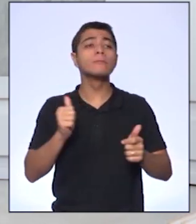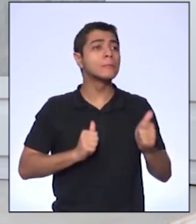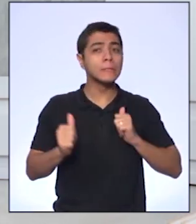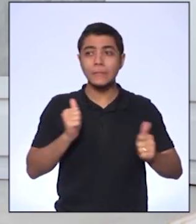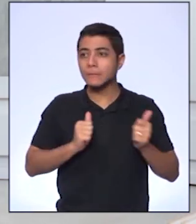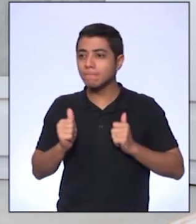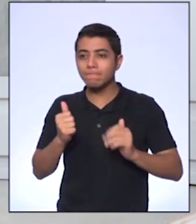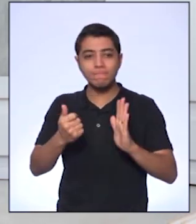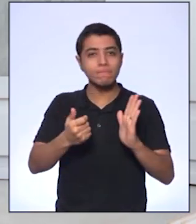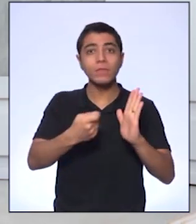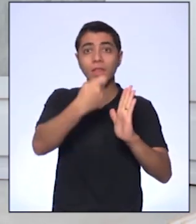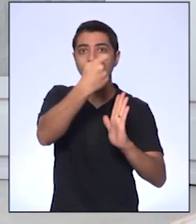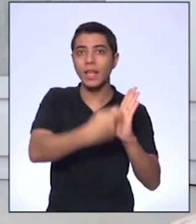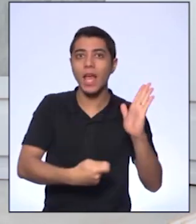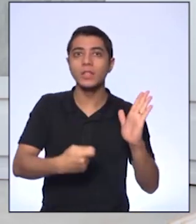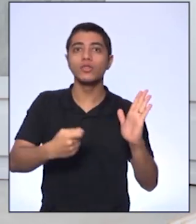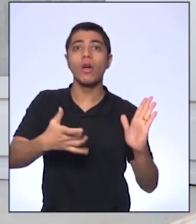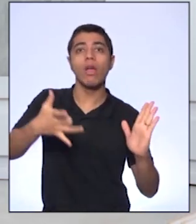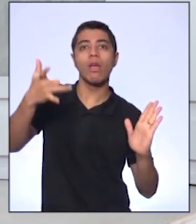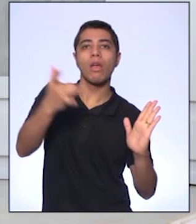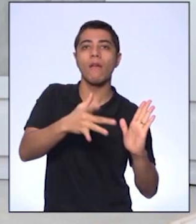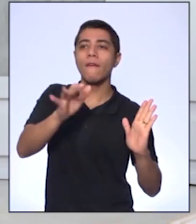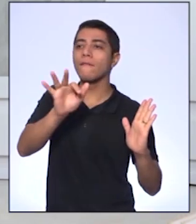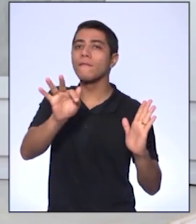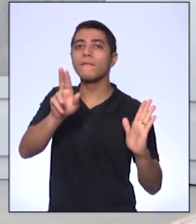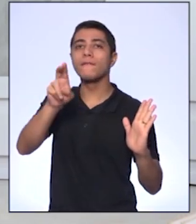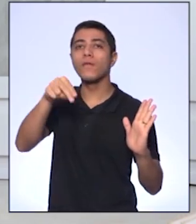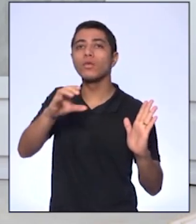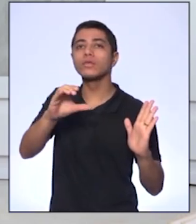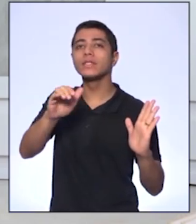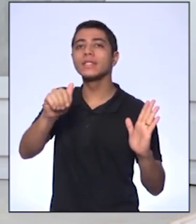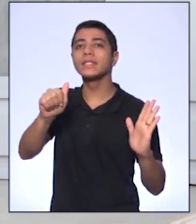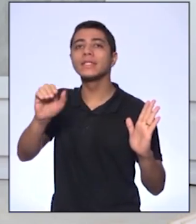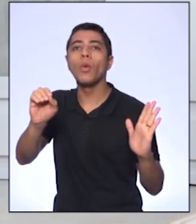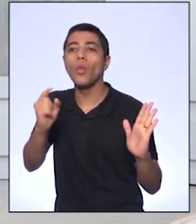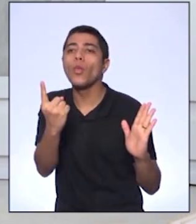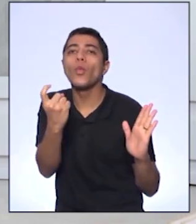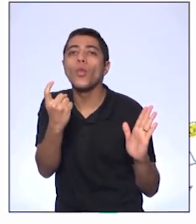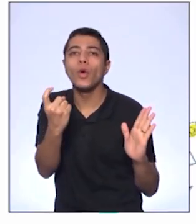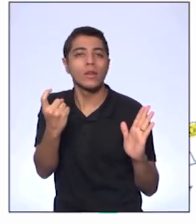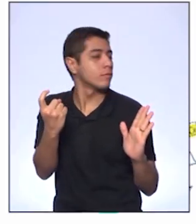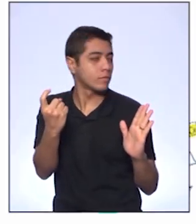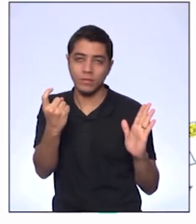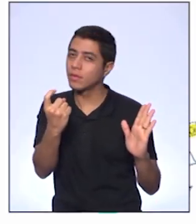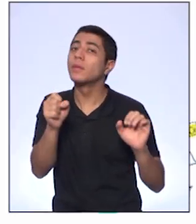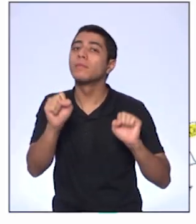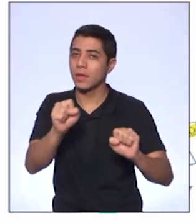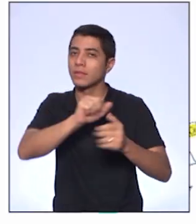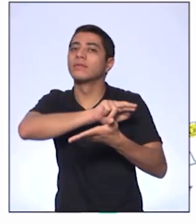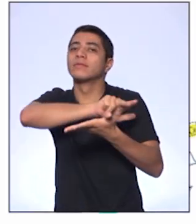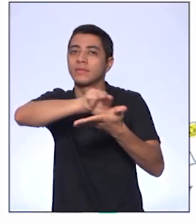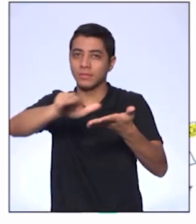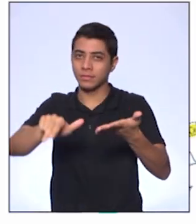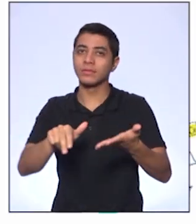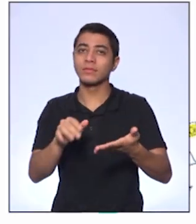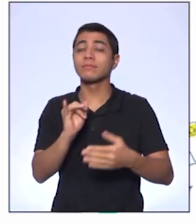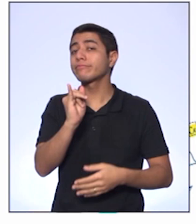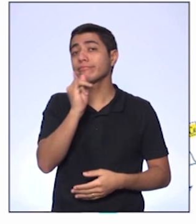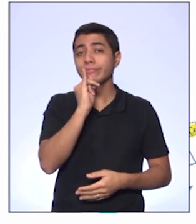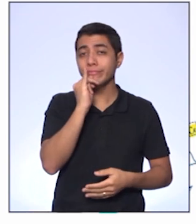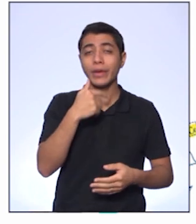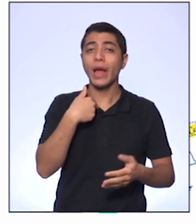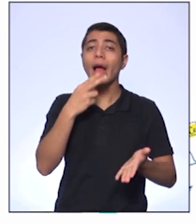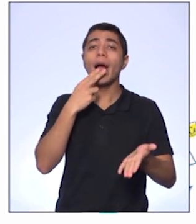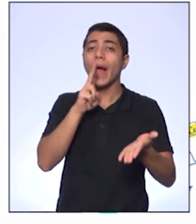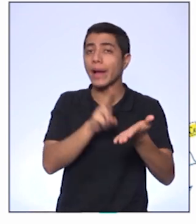ele pode apresentar mais de uma função. Então eu mando uma carta pedindo para que você faça uma coisa, mas no meio